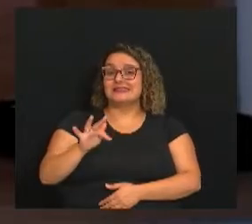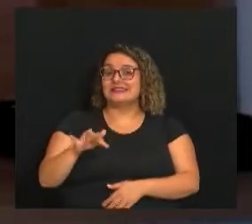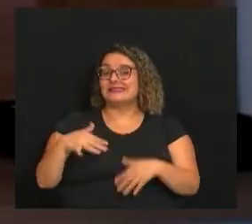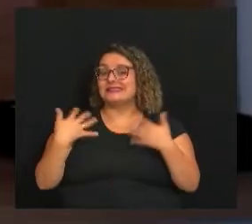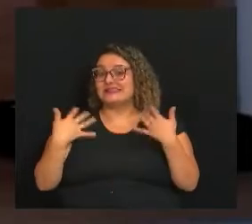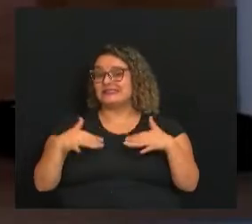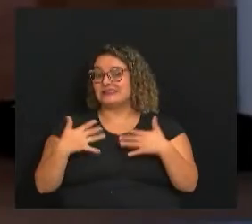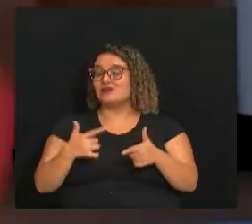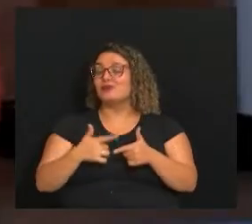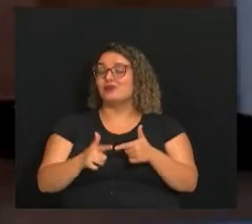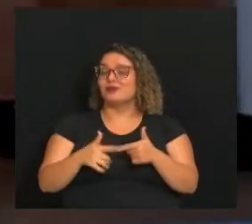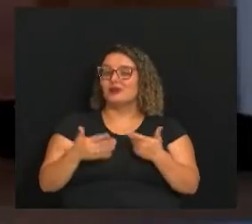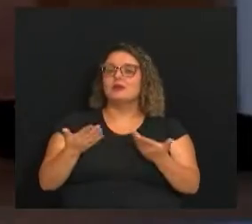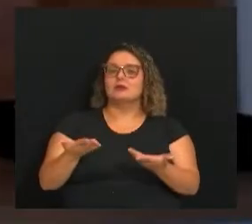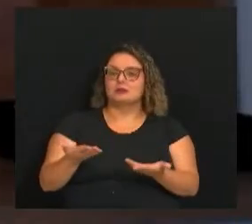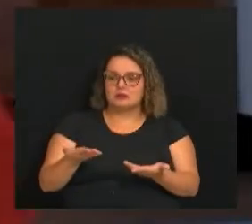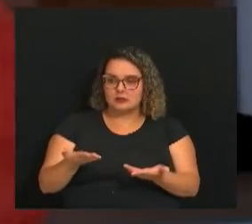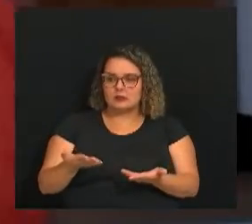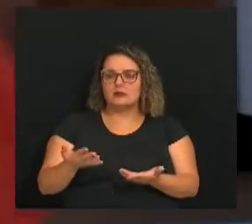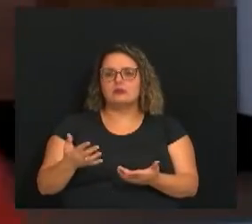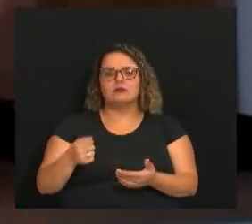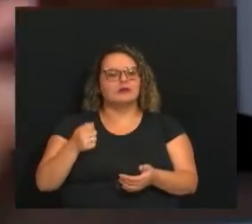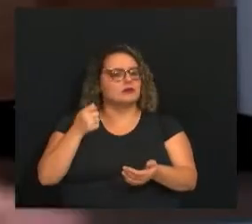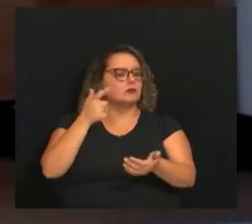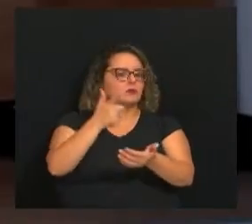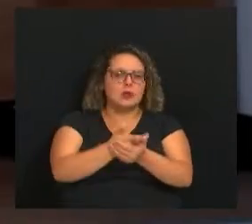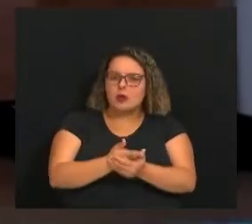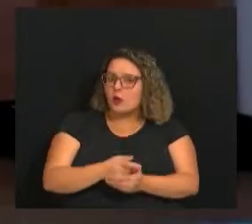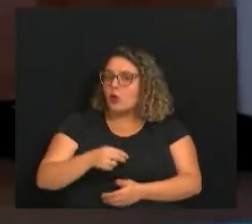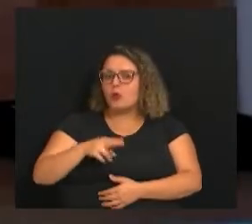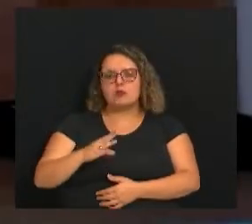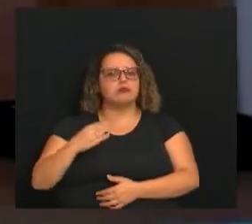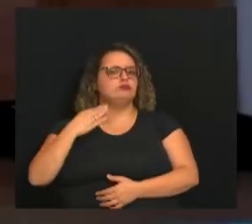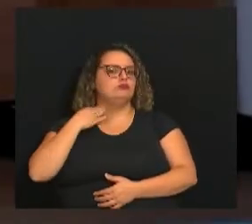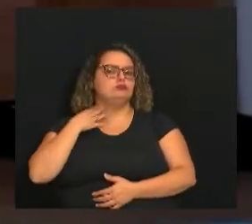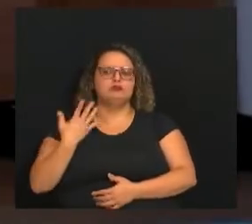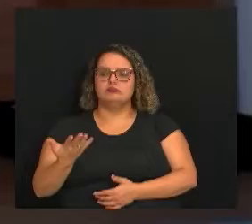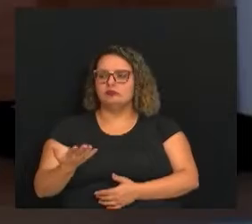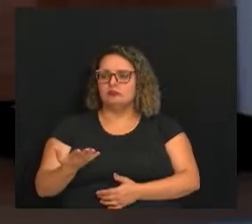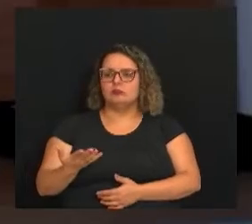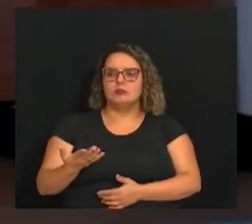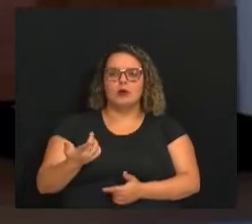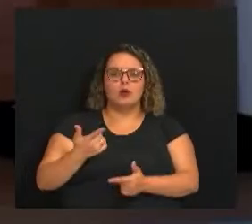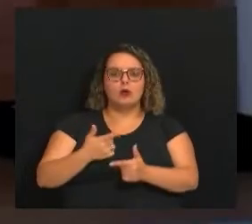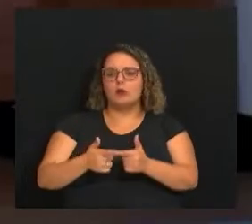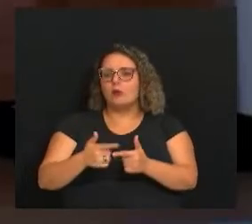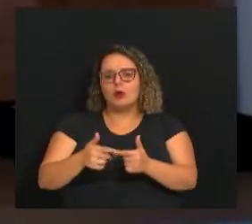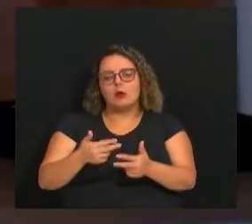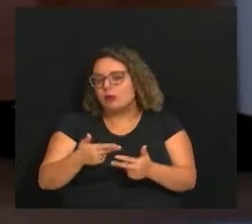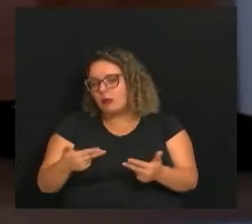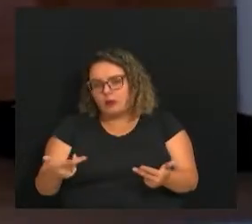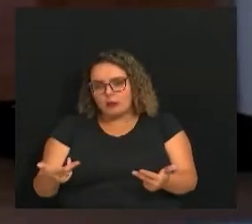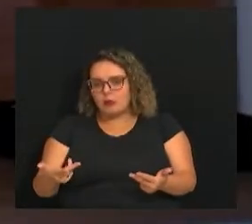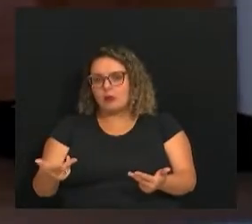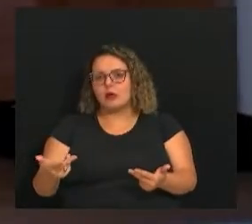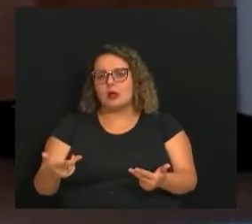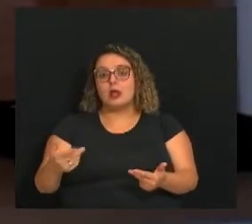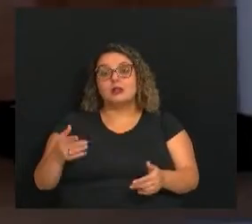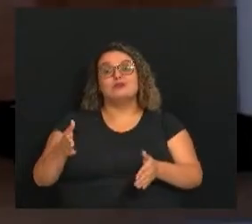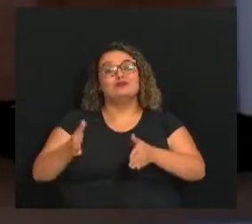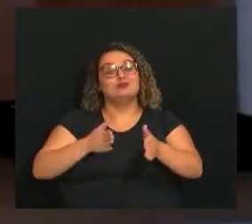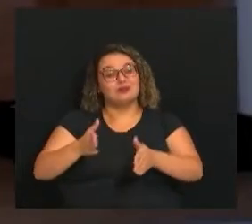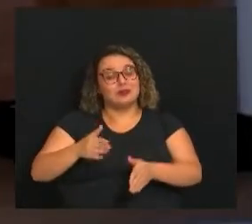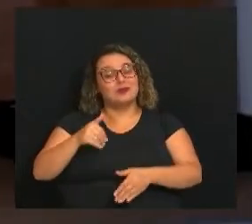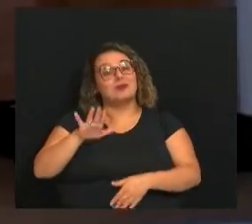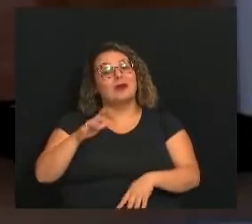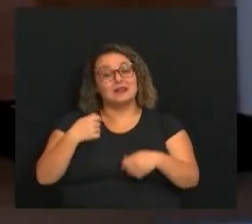regularização, Então ela vai fazer uma compra ou ela vai ao banco por causa de algum produto e ela descobre no momento que ela mais precisa